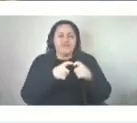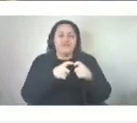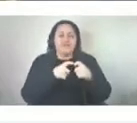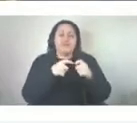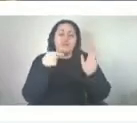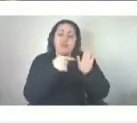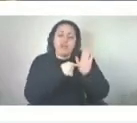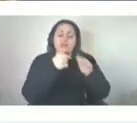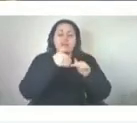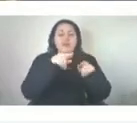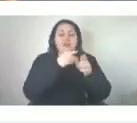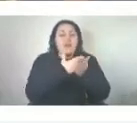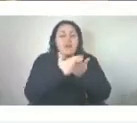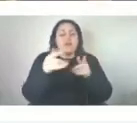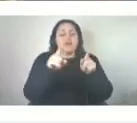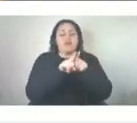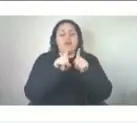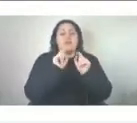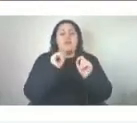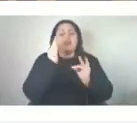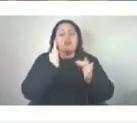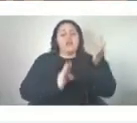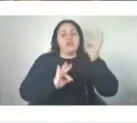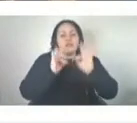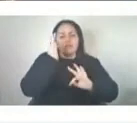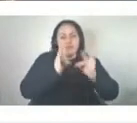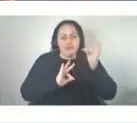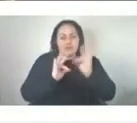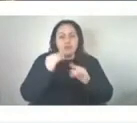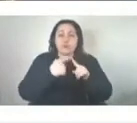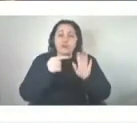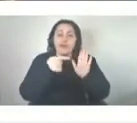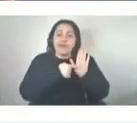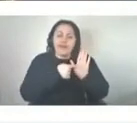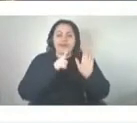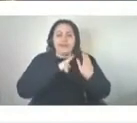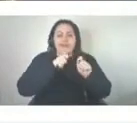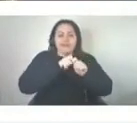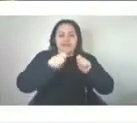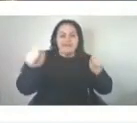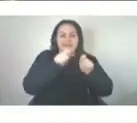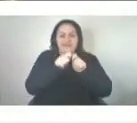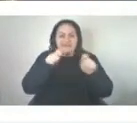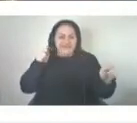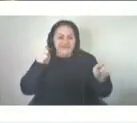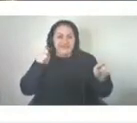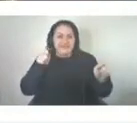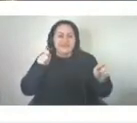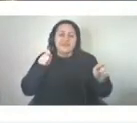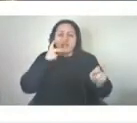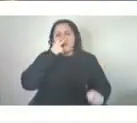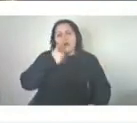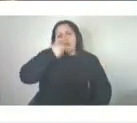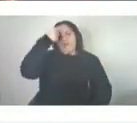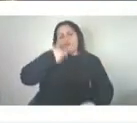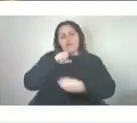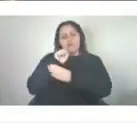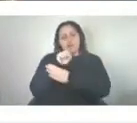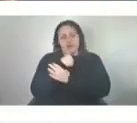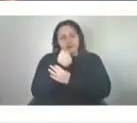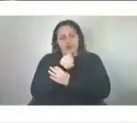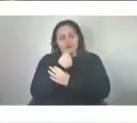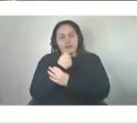dessa propriedade viscoelástica do objeto, como fisioterapeuta que sou, né? E me utilizar em